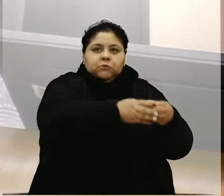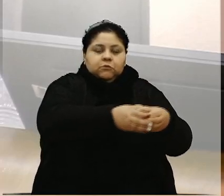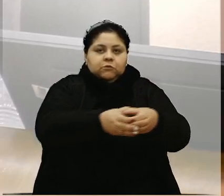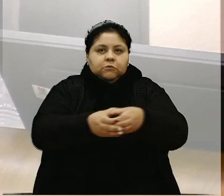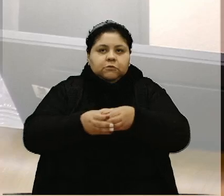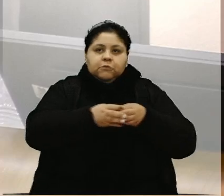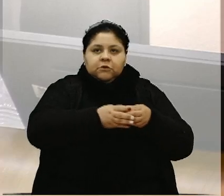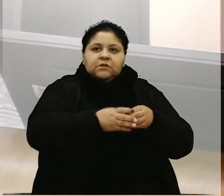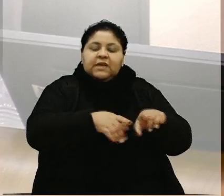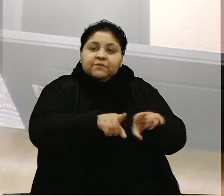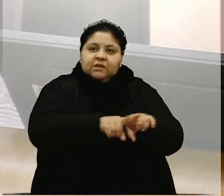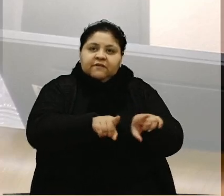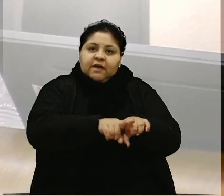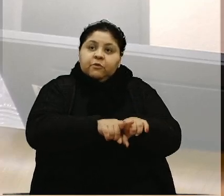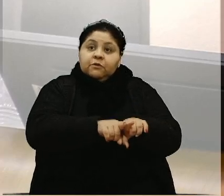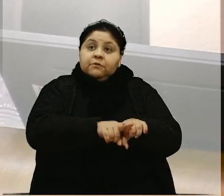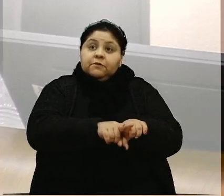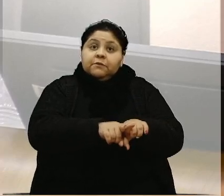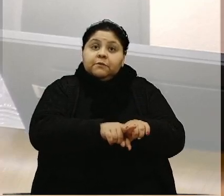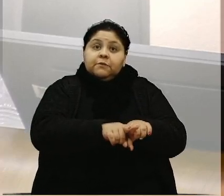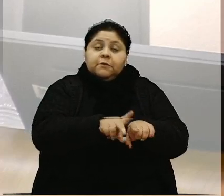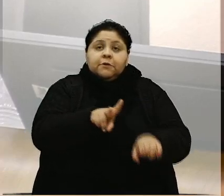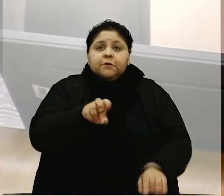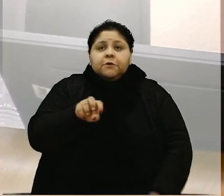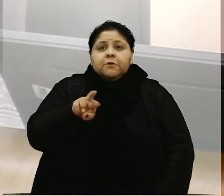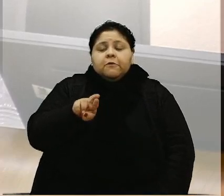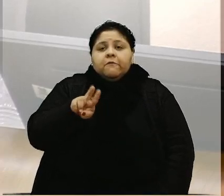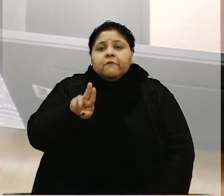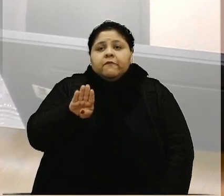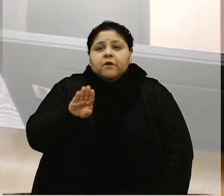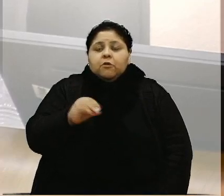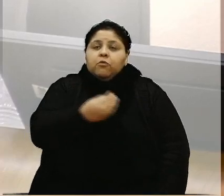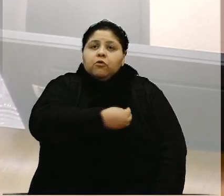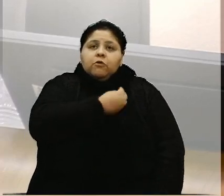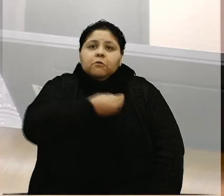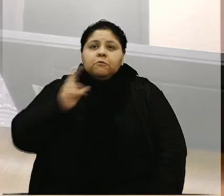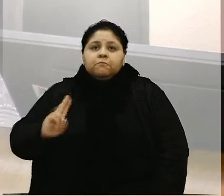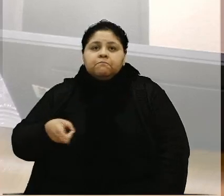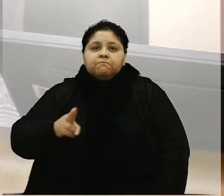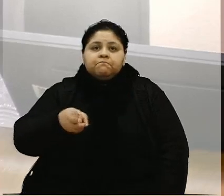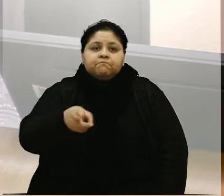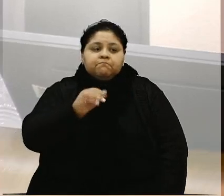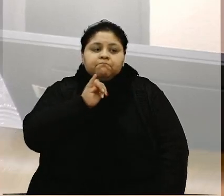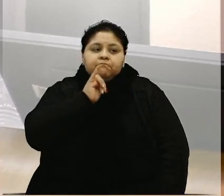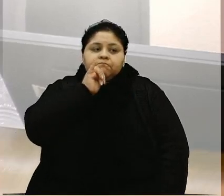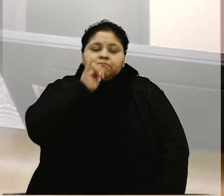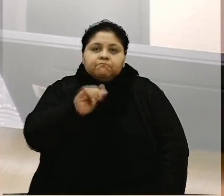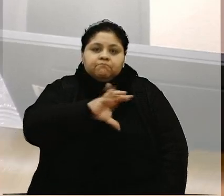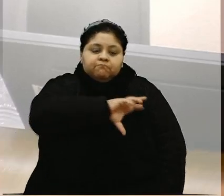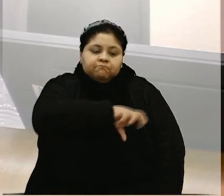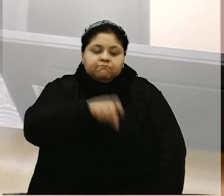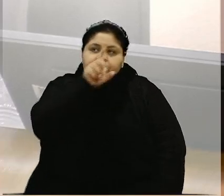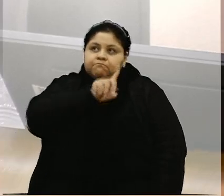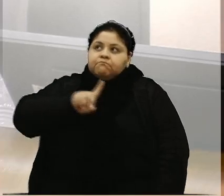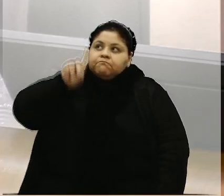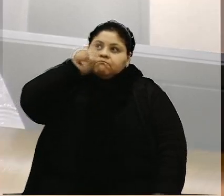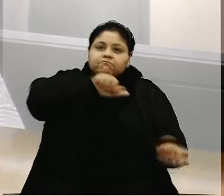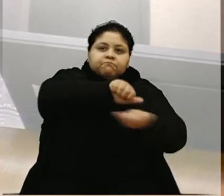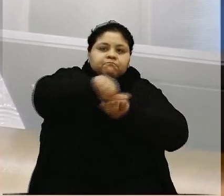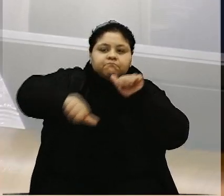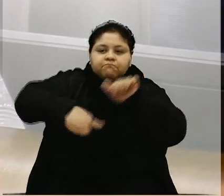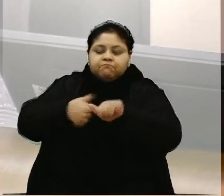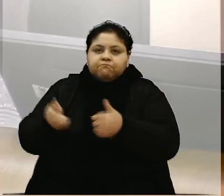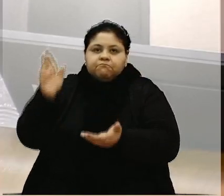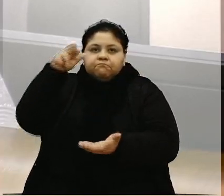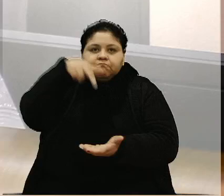Vida de Caxias do Sul, que busca, de maneira prática, efetiva e continuada, ser a manifestação do amor de Deus que transforma qualquer realidade, seja